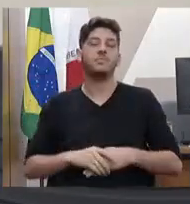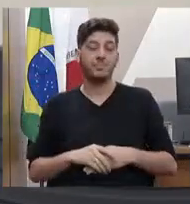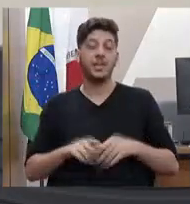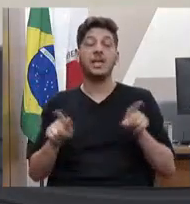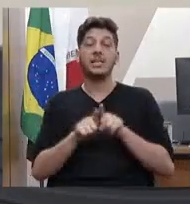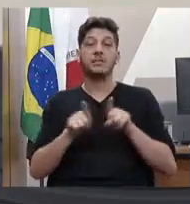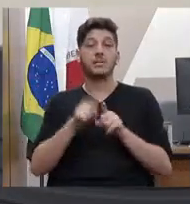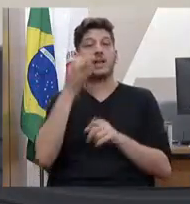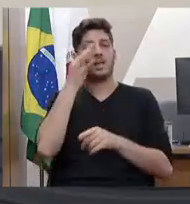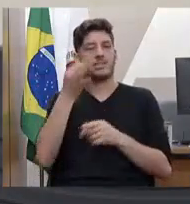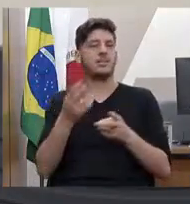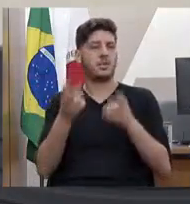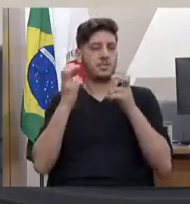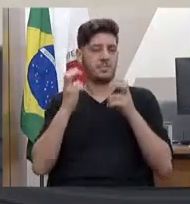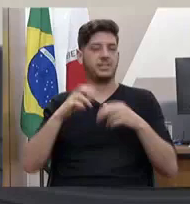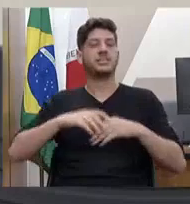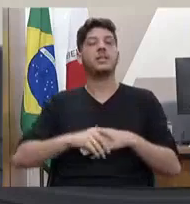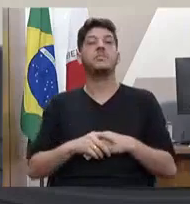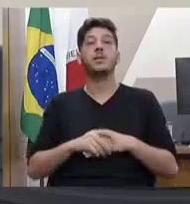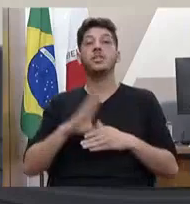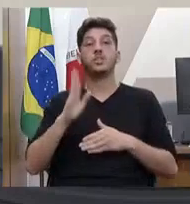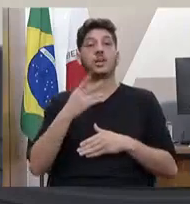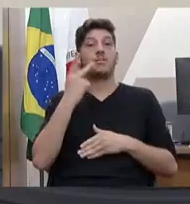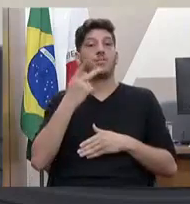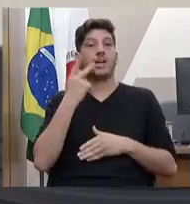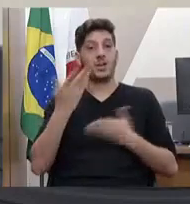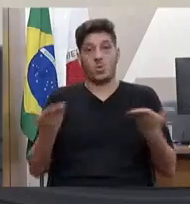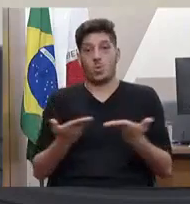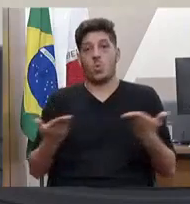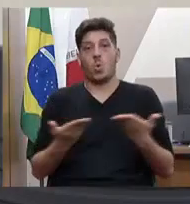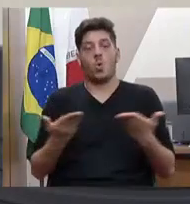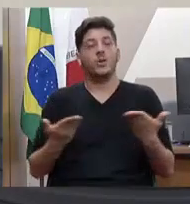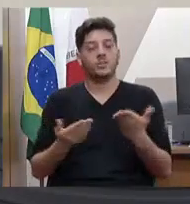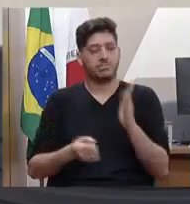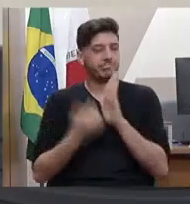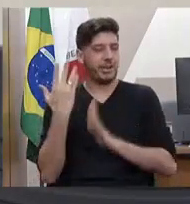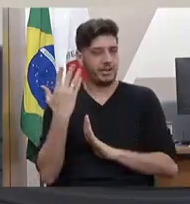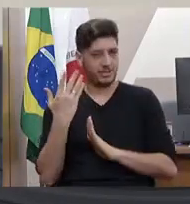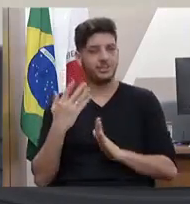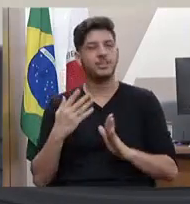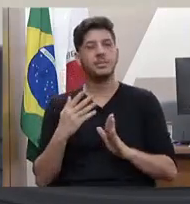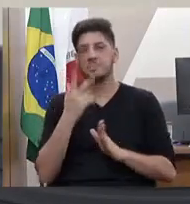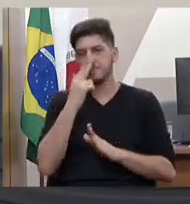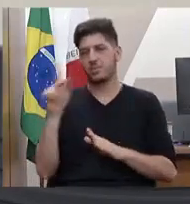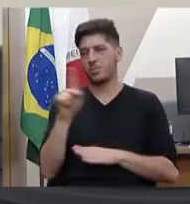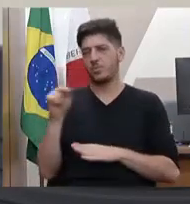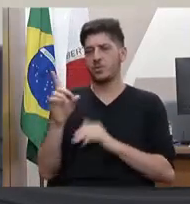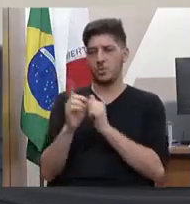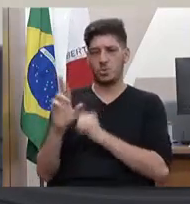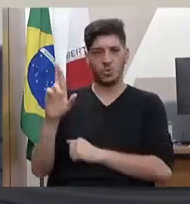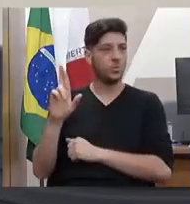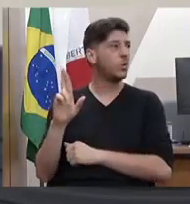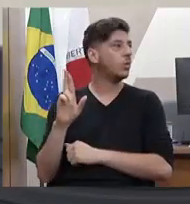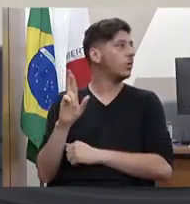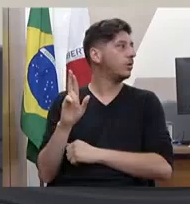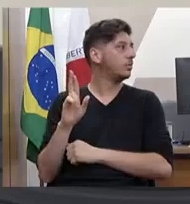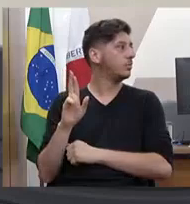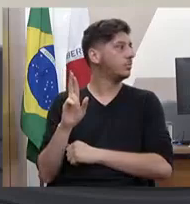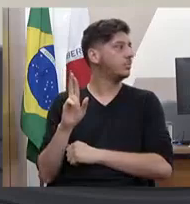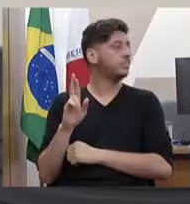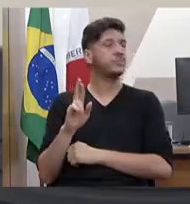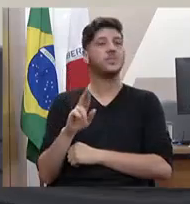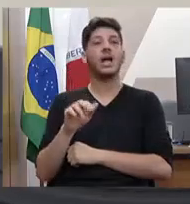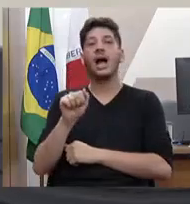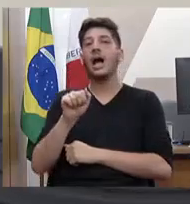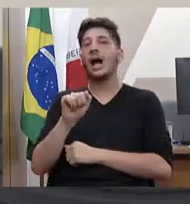além daquilo que eu já citei nos dias de hoje acho que o professor o doutor Iran Irã